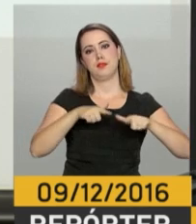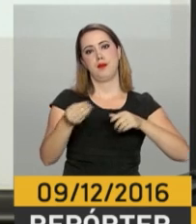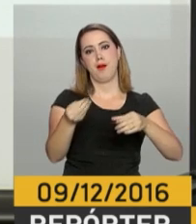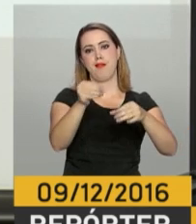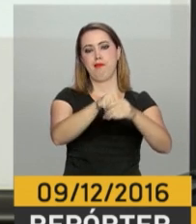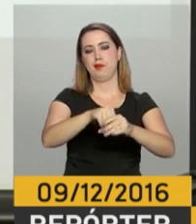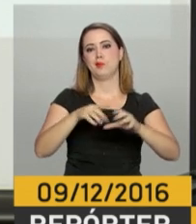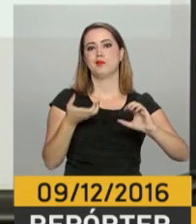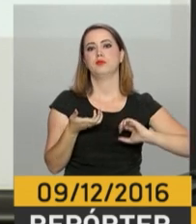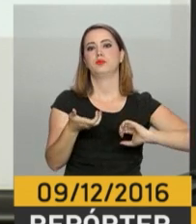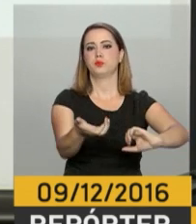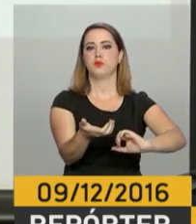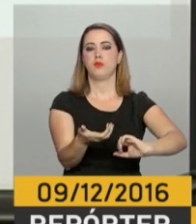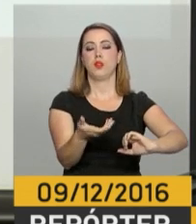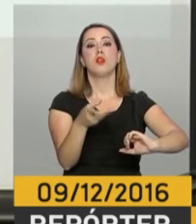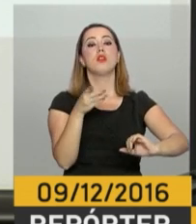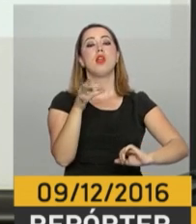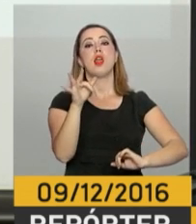Tasso Gereissati,